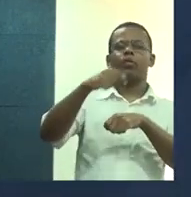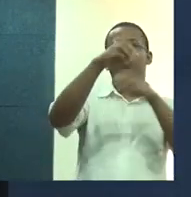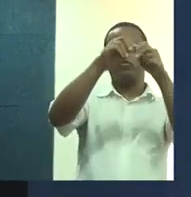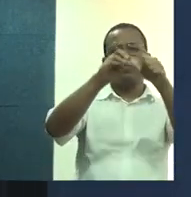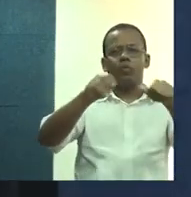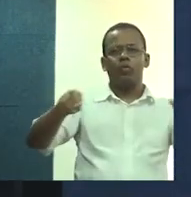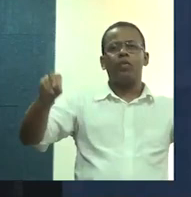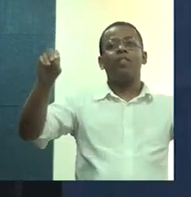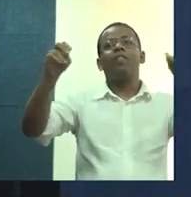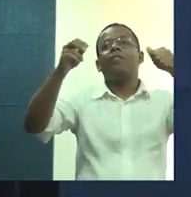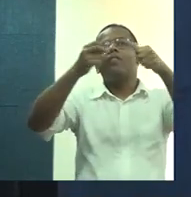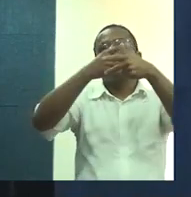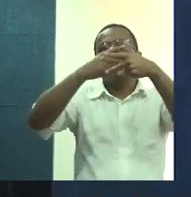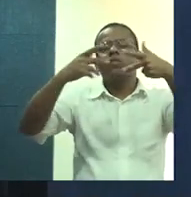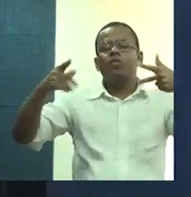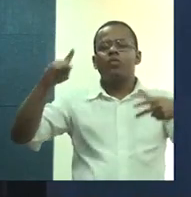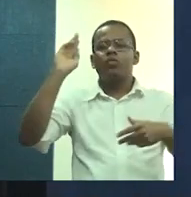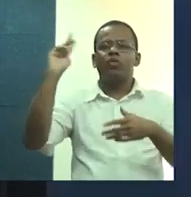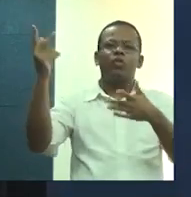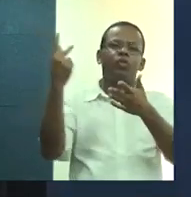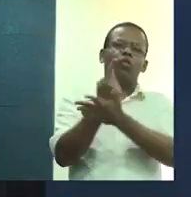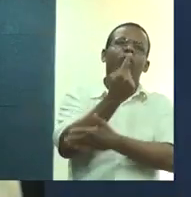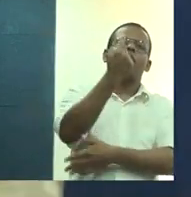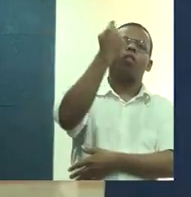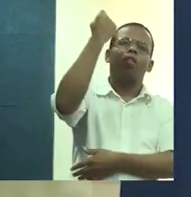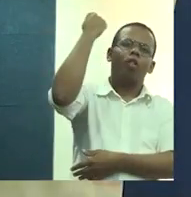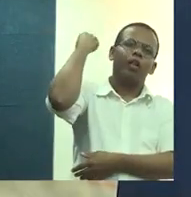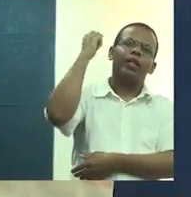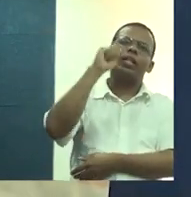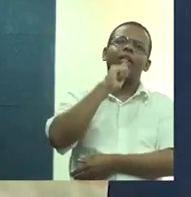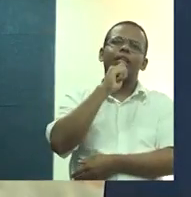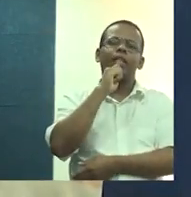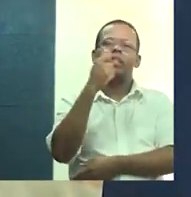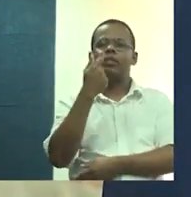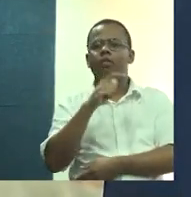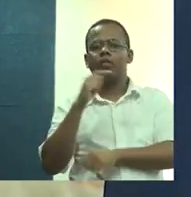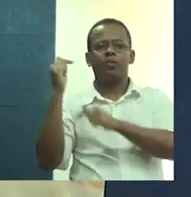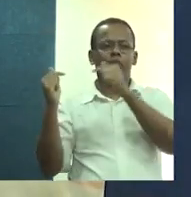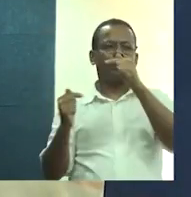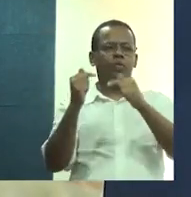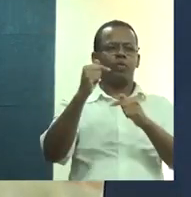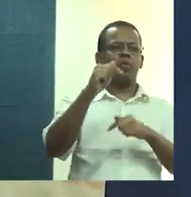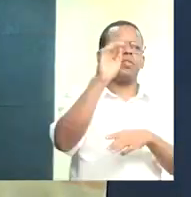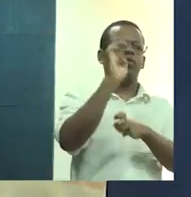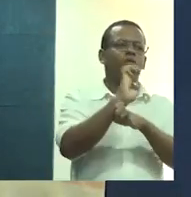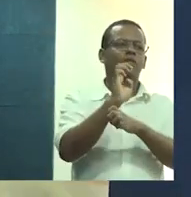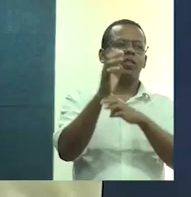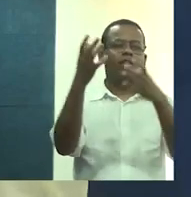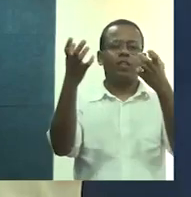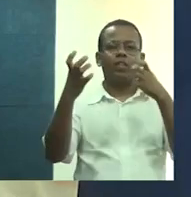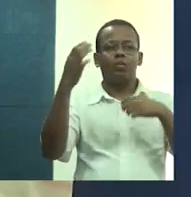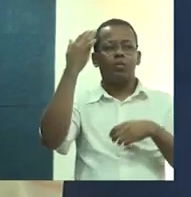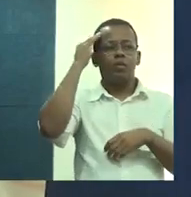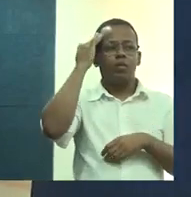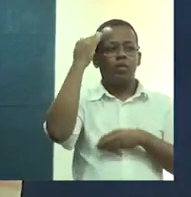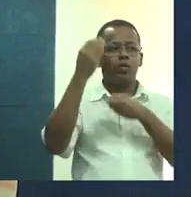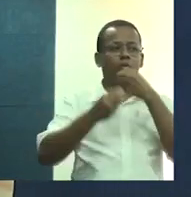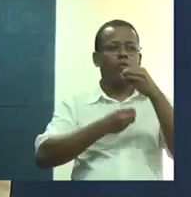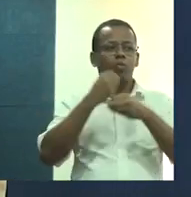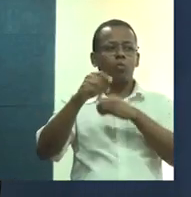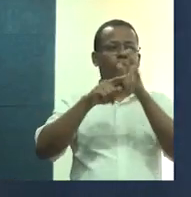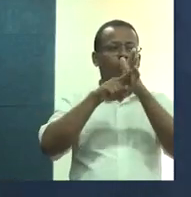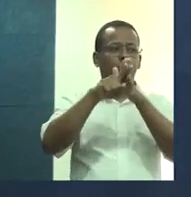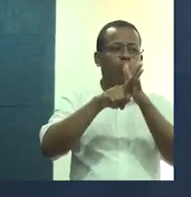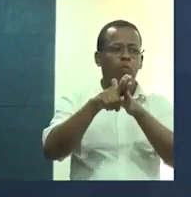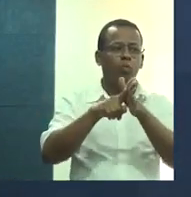muita coisa aconteceu apesar de não ter tido política do estado para isso e a gente quer entender como esses